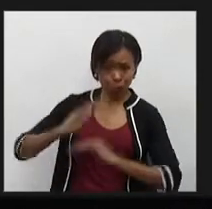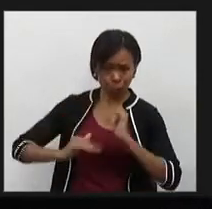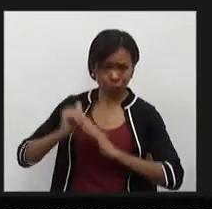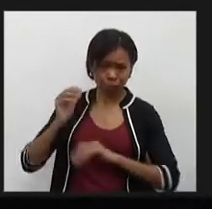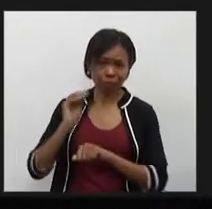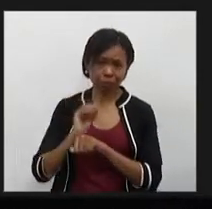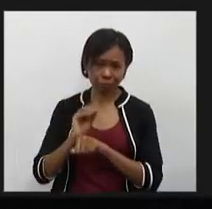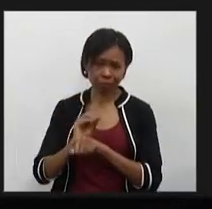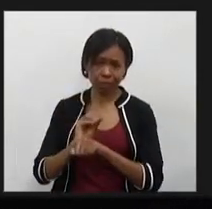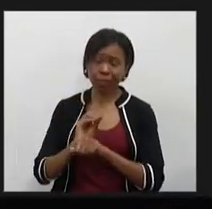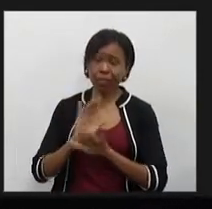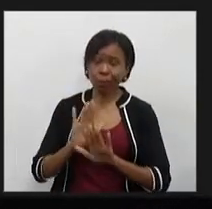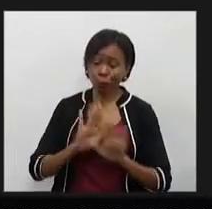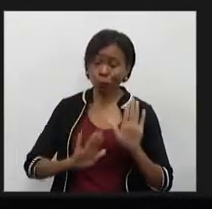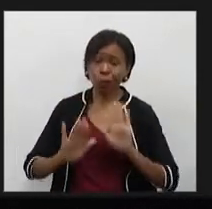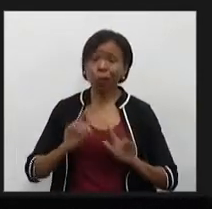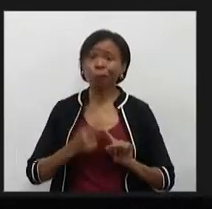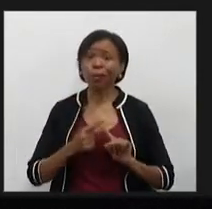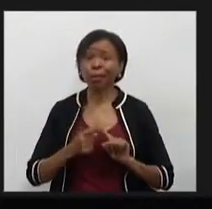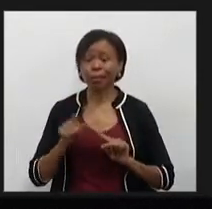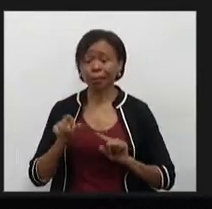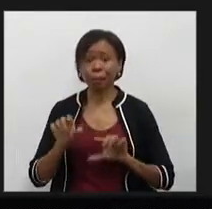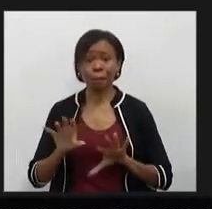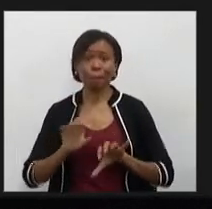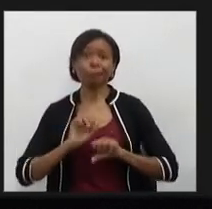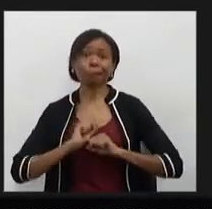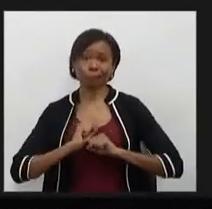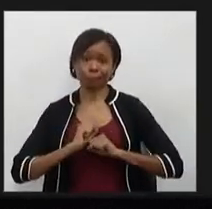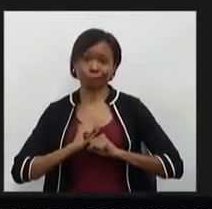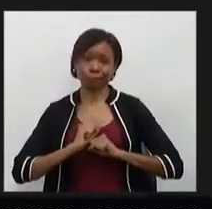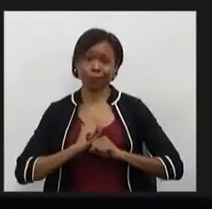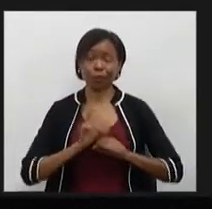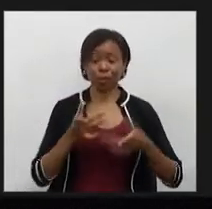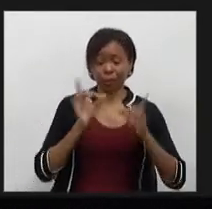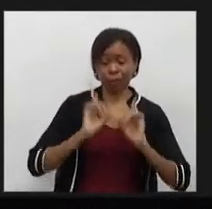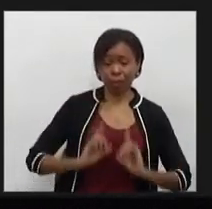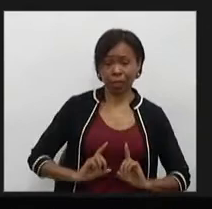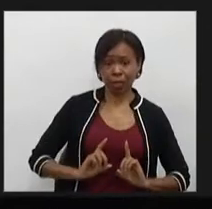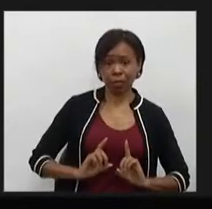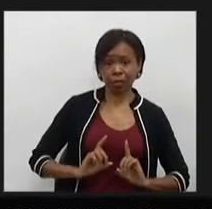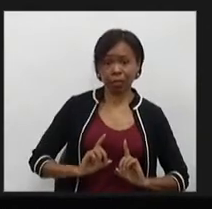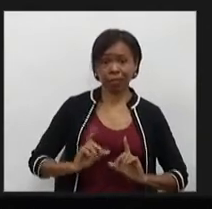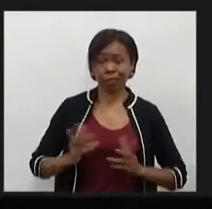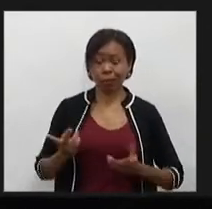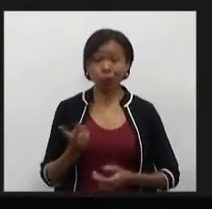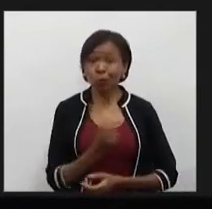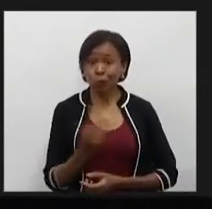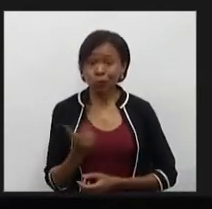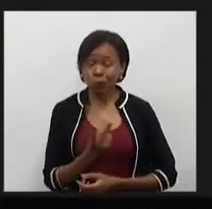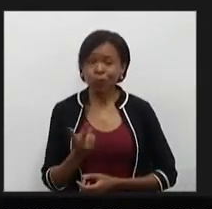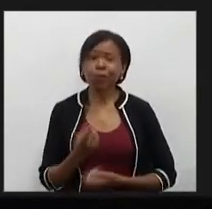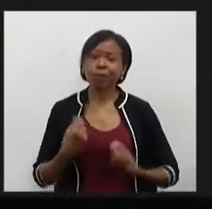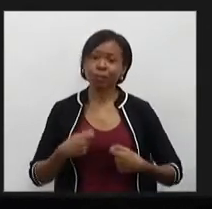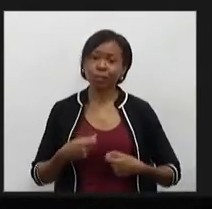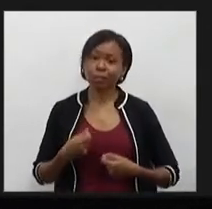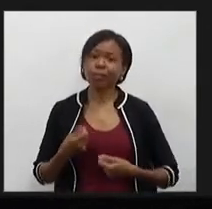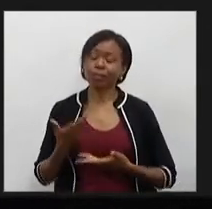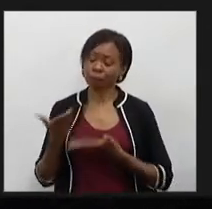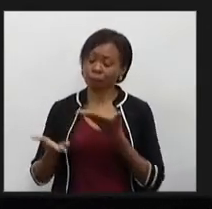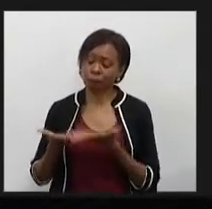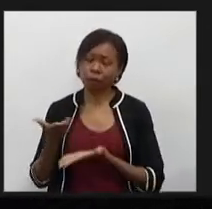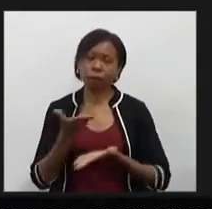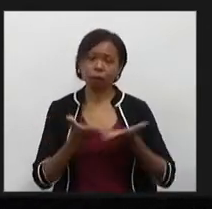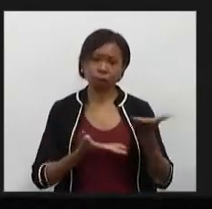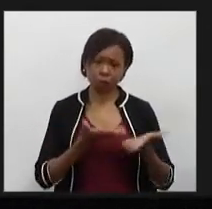já daquelas pessoas que cuidam das pessoas com deficiência. Então, nós temos que tratar de maneira desigual